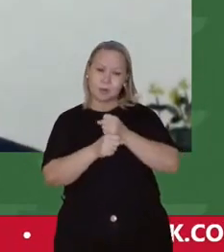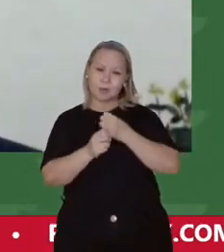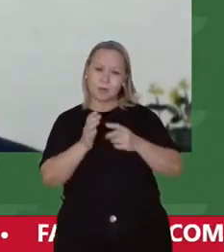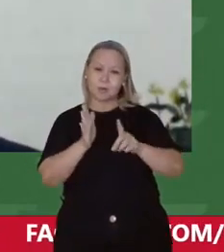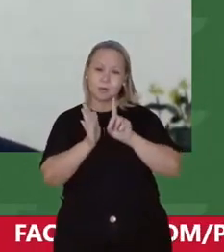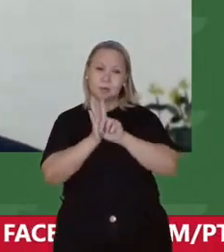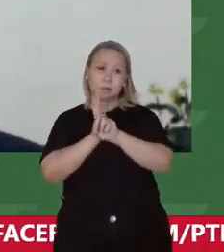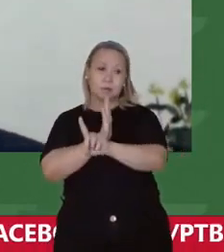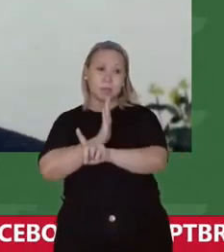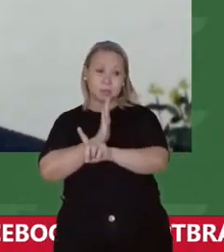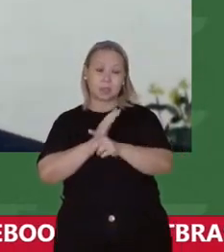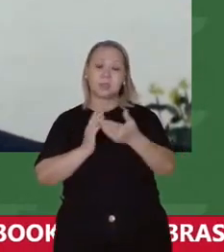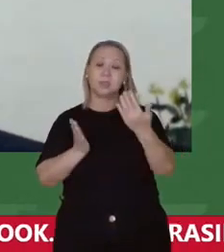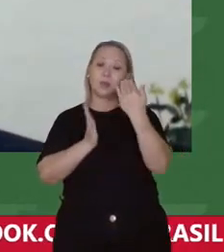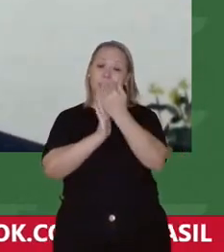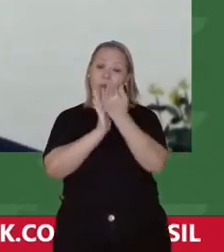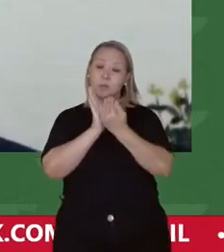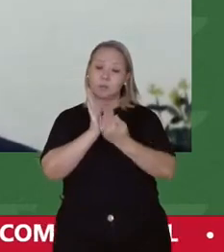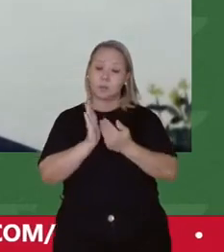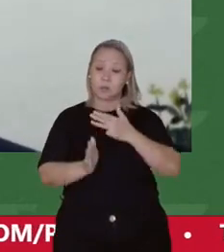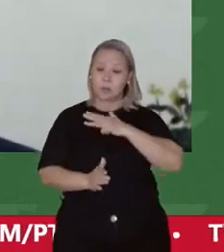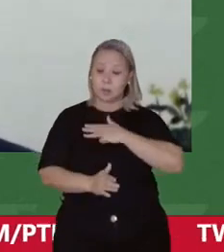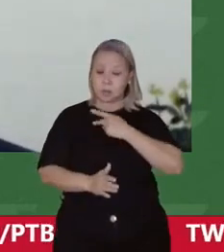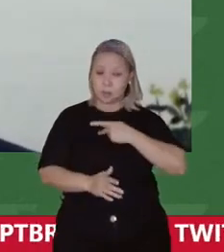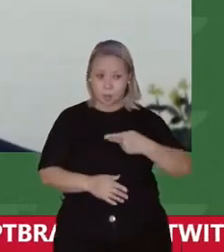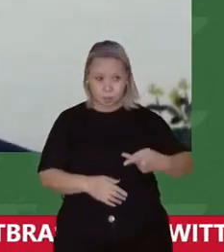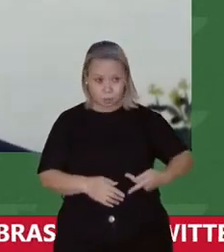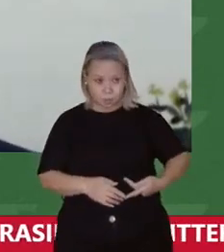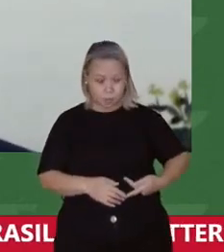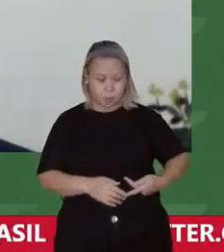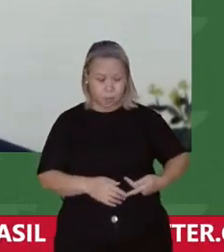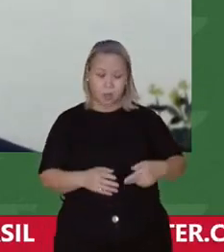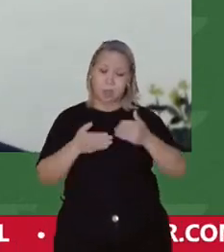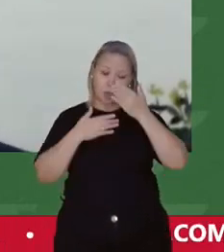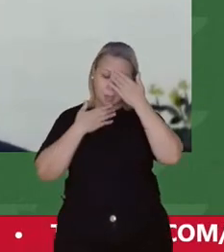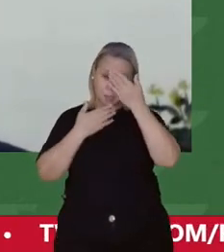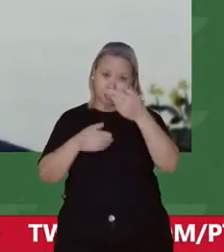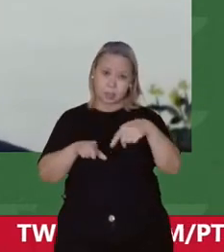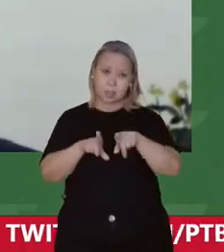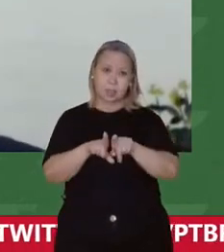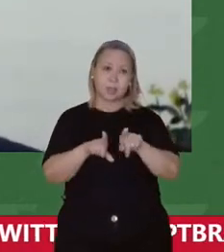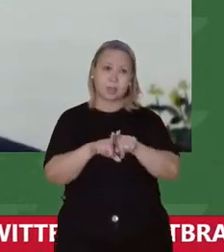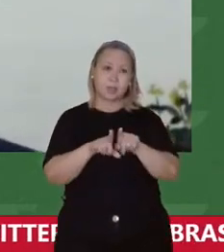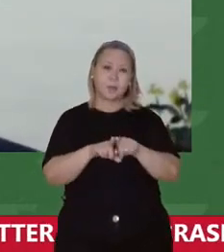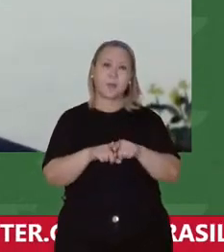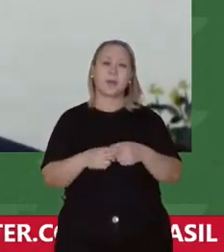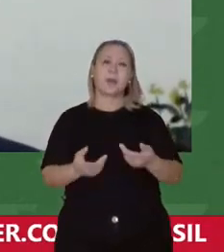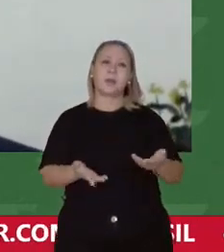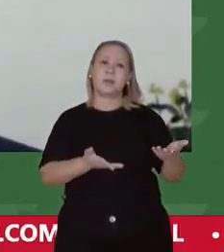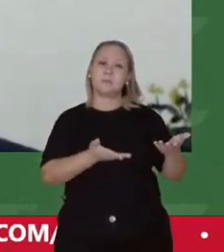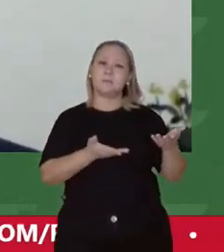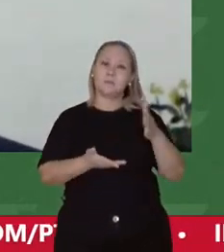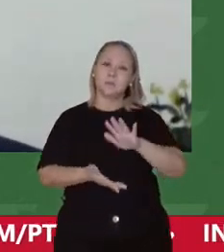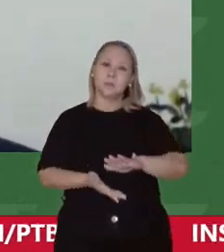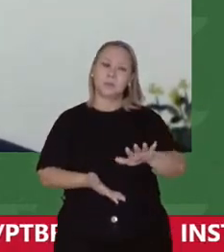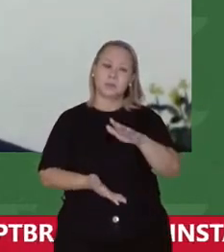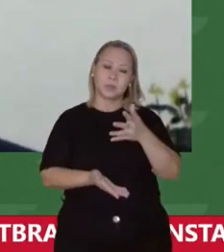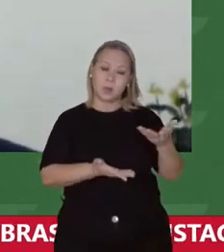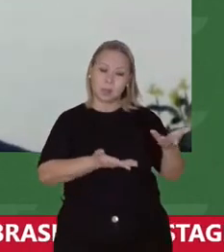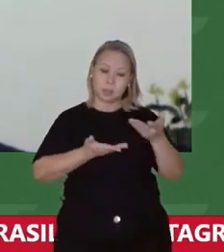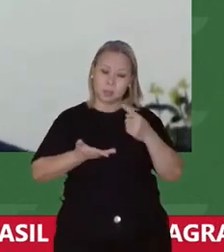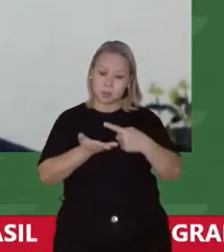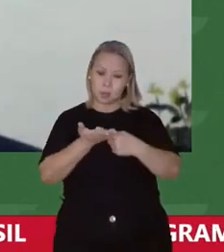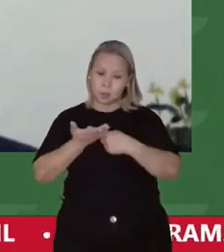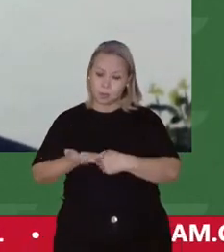programa do presidente Lula. Quero também agradecer, viu, Renan, por ter aceito o nosso convite, estar participando aqui conosco,